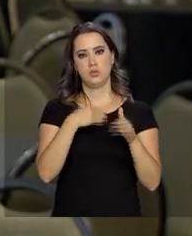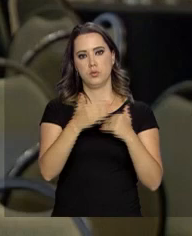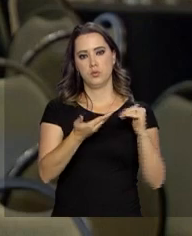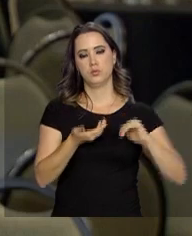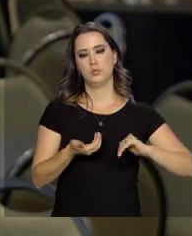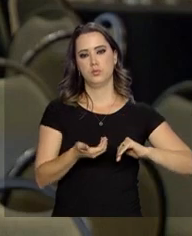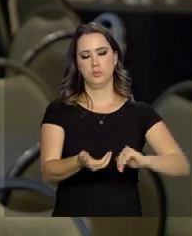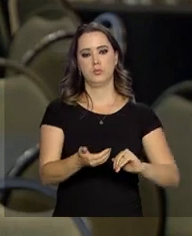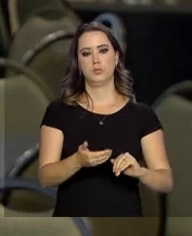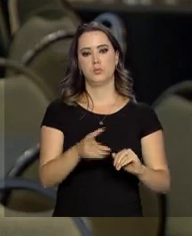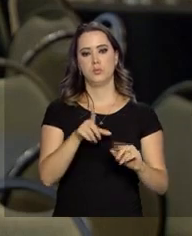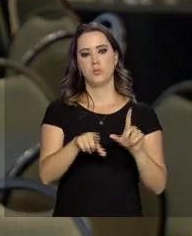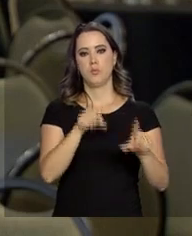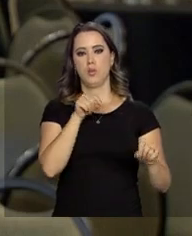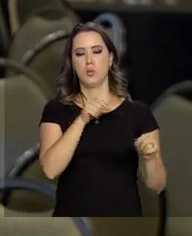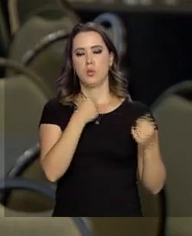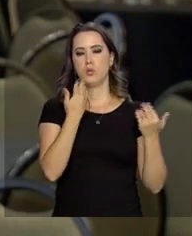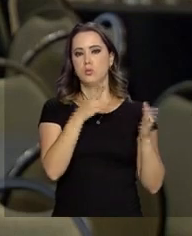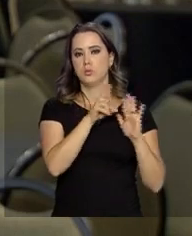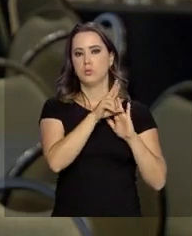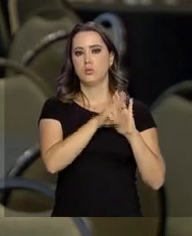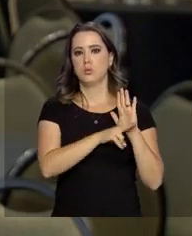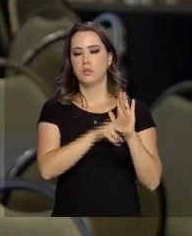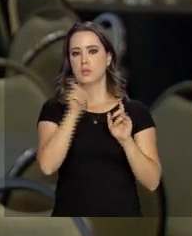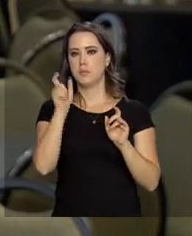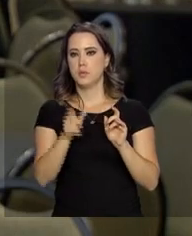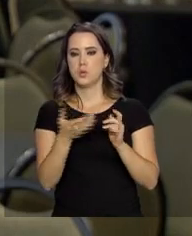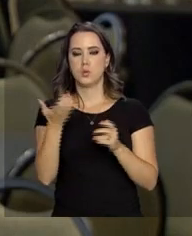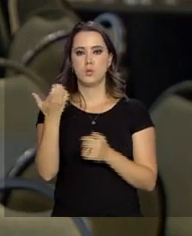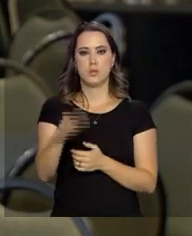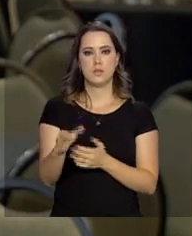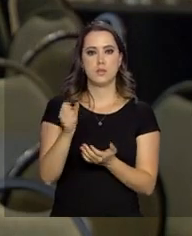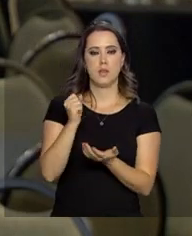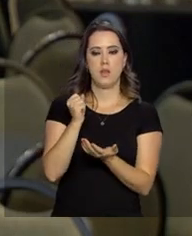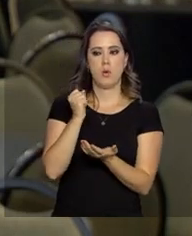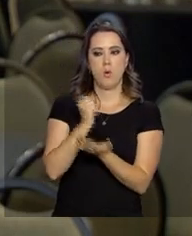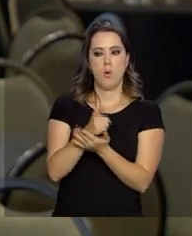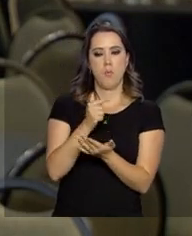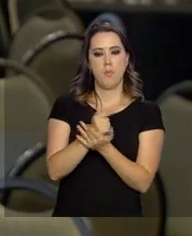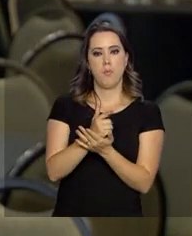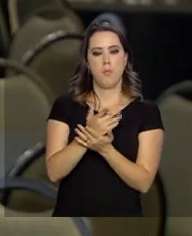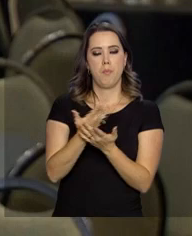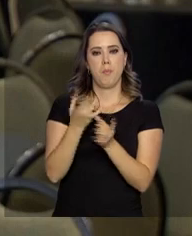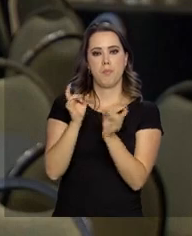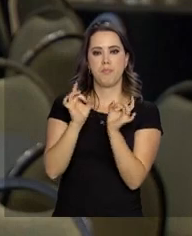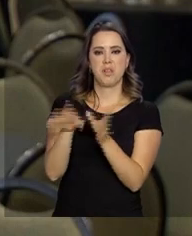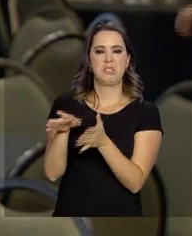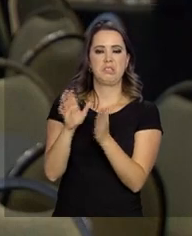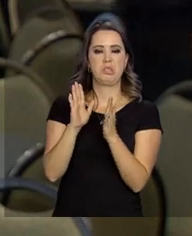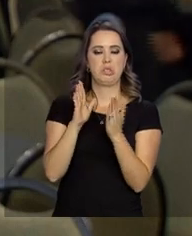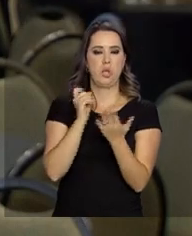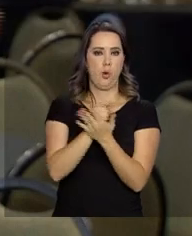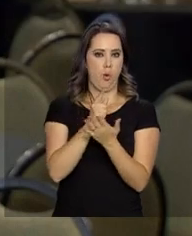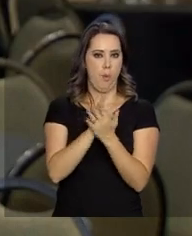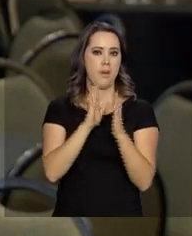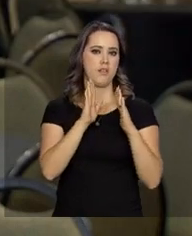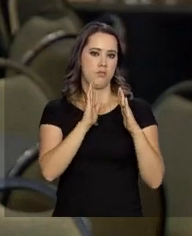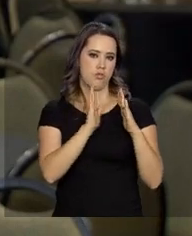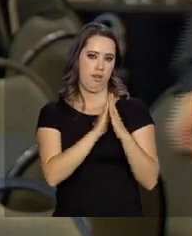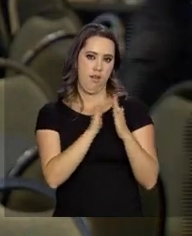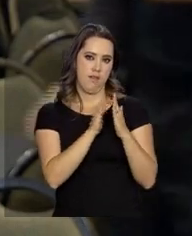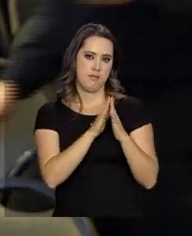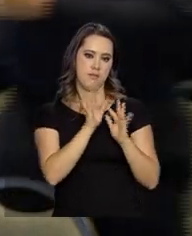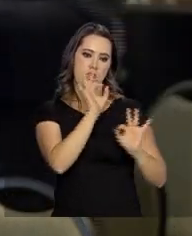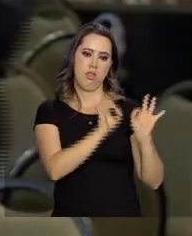nacional e que define regras para o caso de o consumidor desistir da compra de um imóvel na planta o chamado de extrato